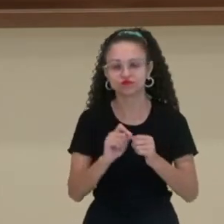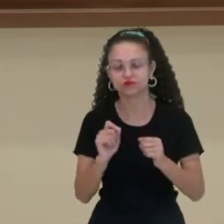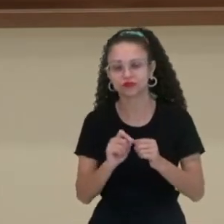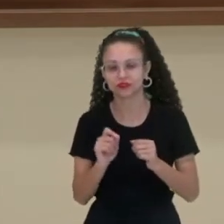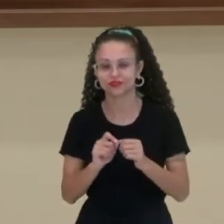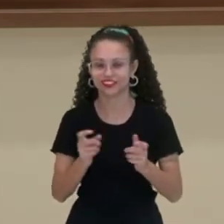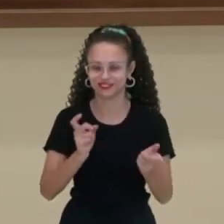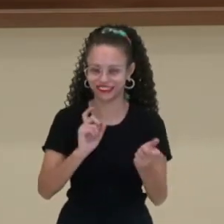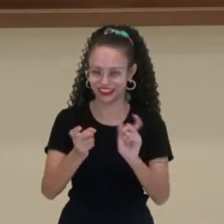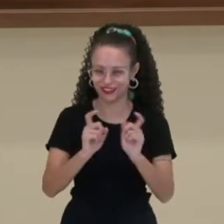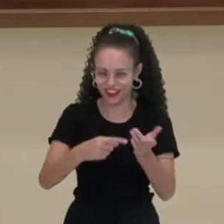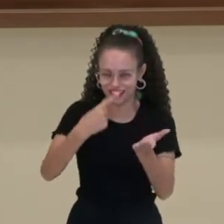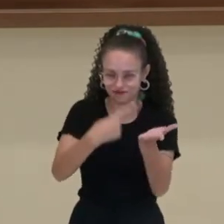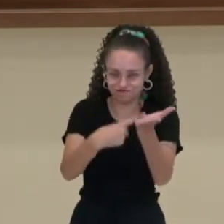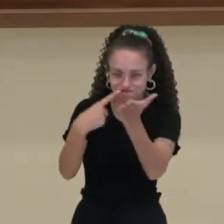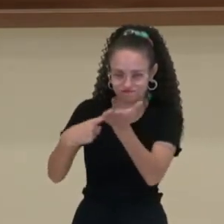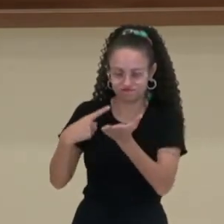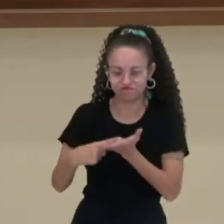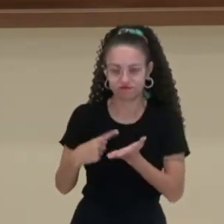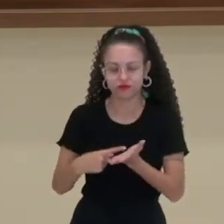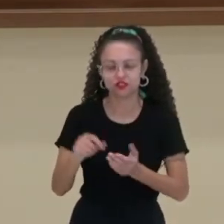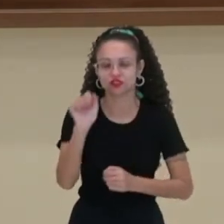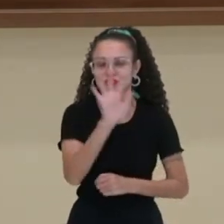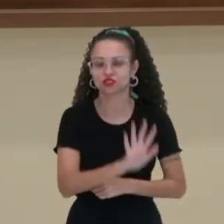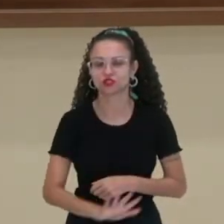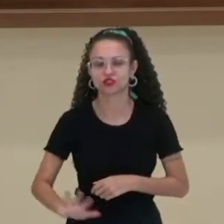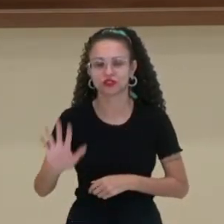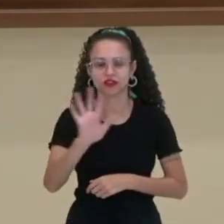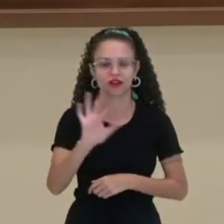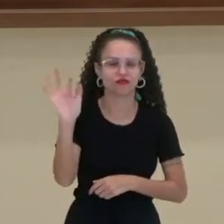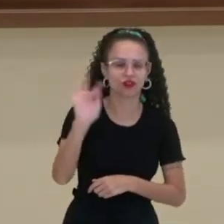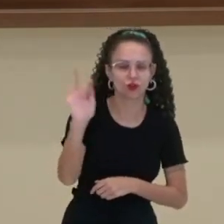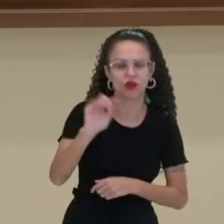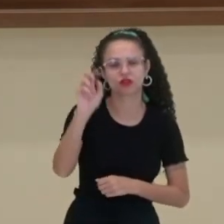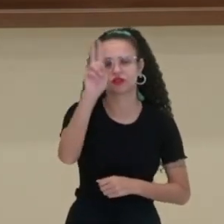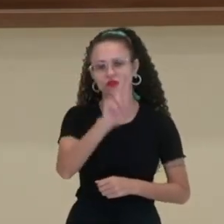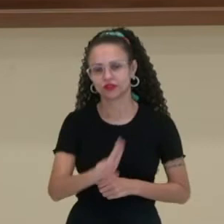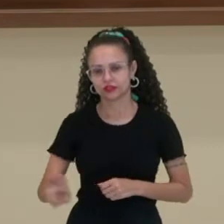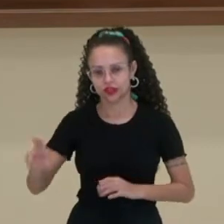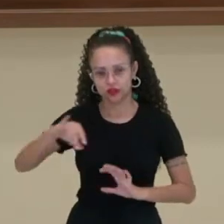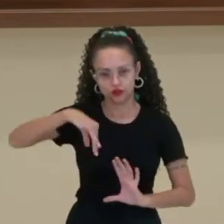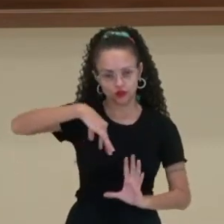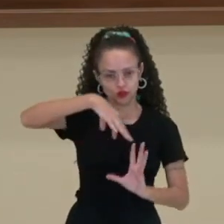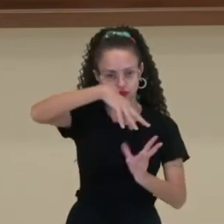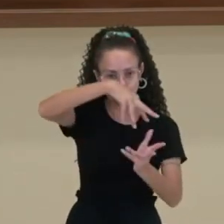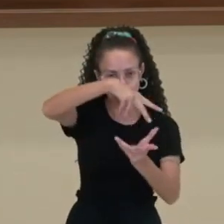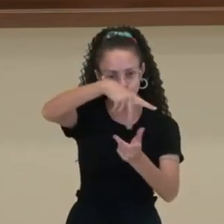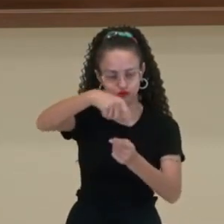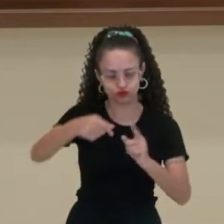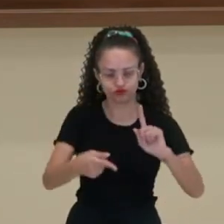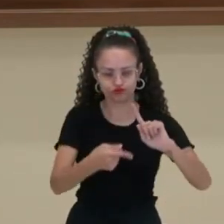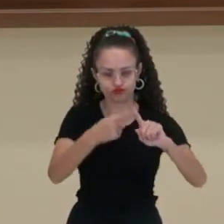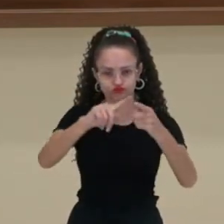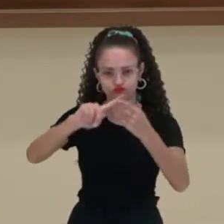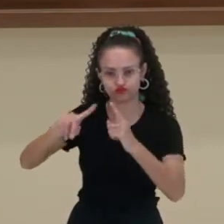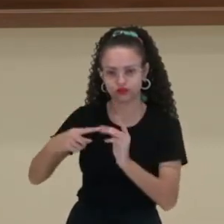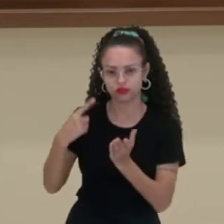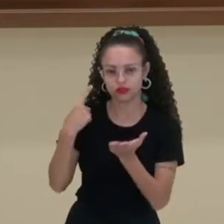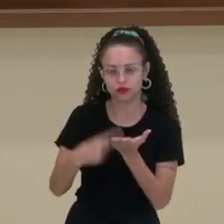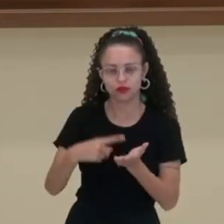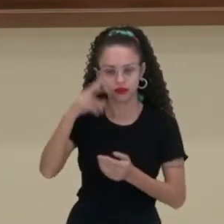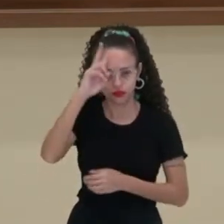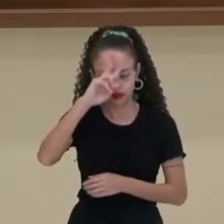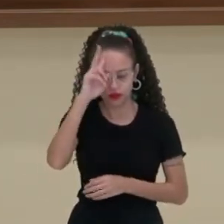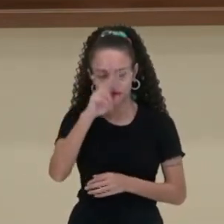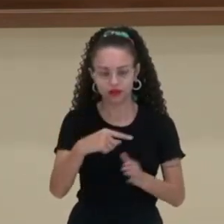dessas reuniões geral, de faculdades, de universidades do mundo. Os historiadores estabeleceram essas datas